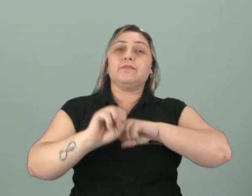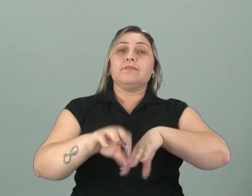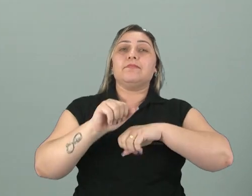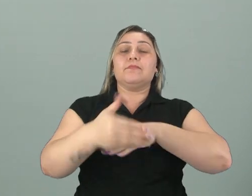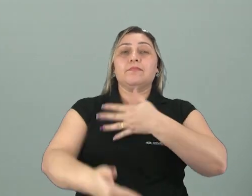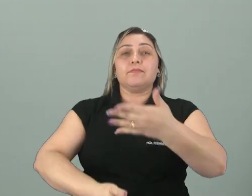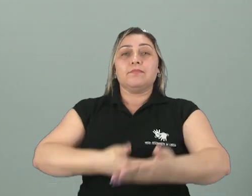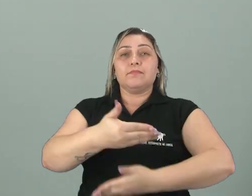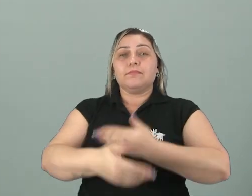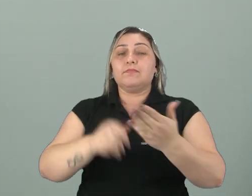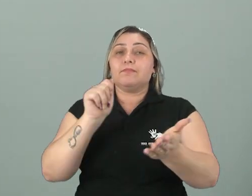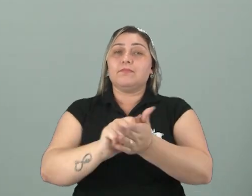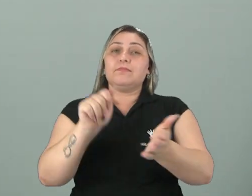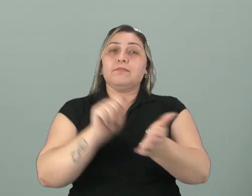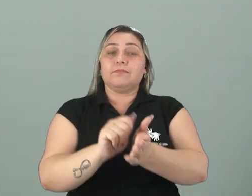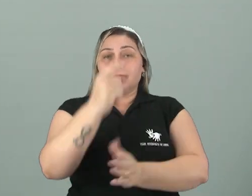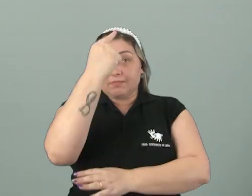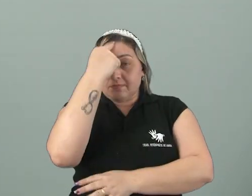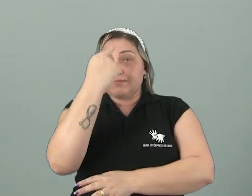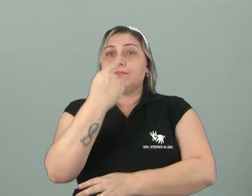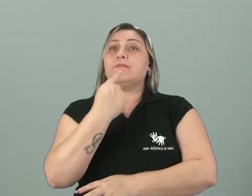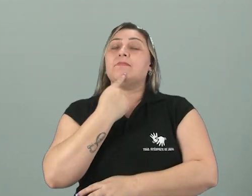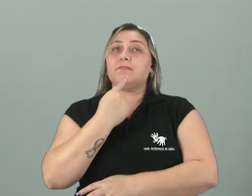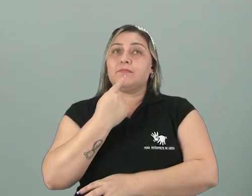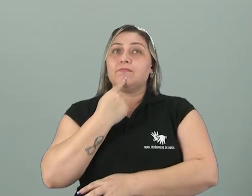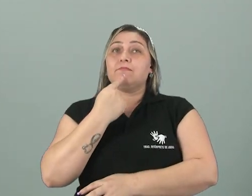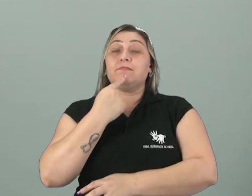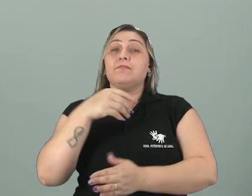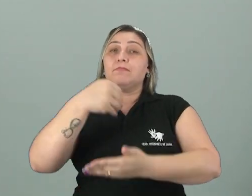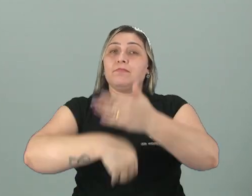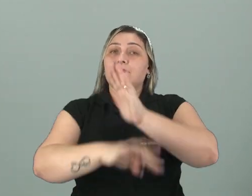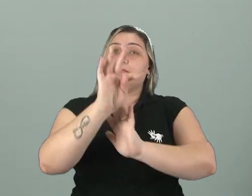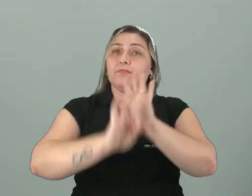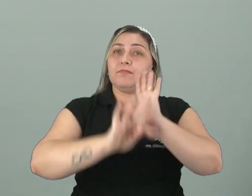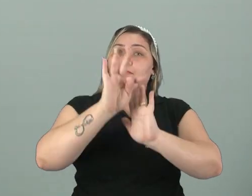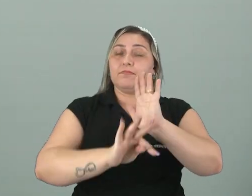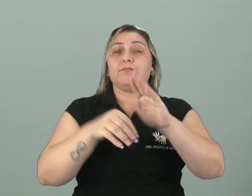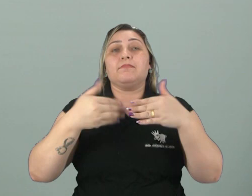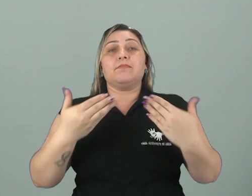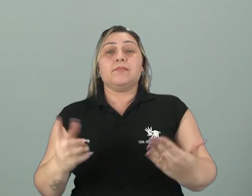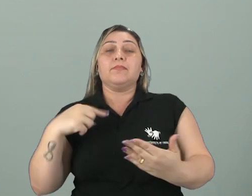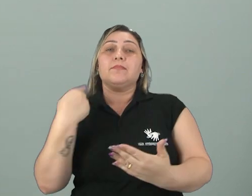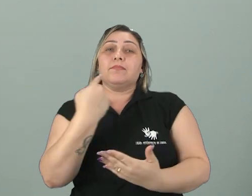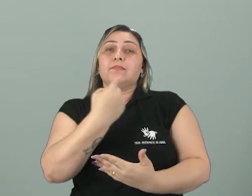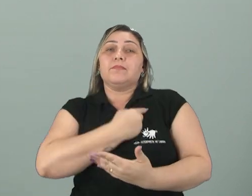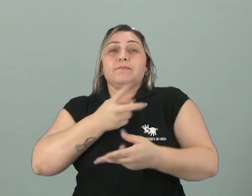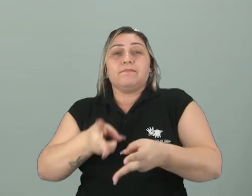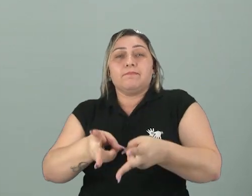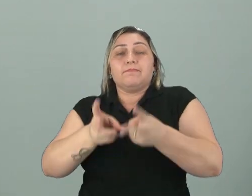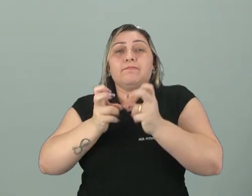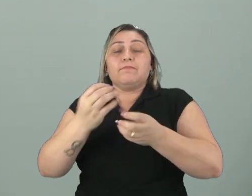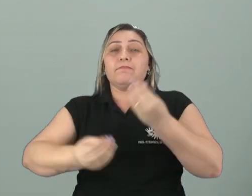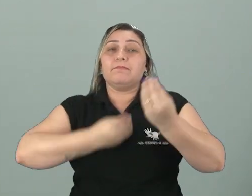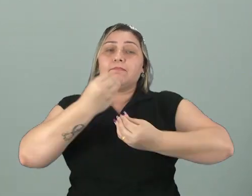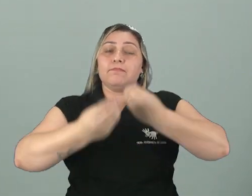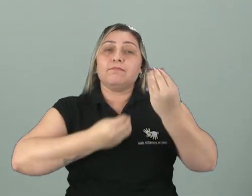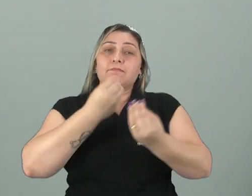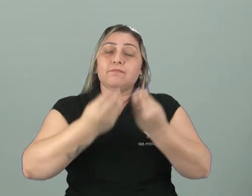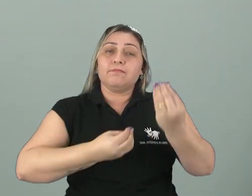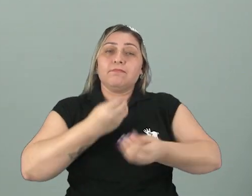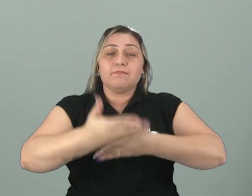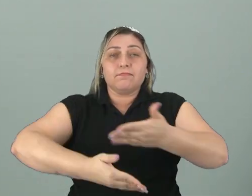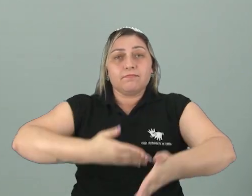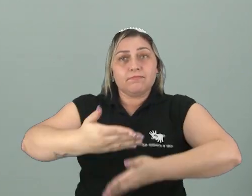a relação do verbal e não verbal em textos. Assim, nós iremos perceber como se dá